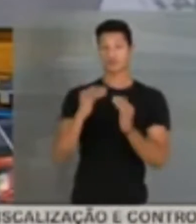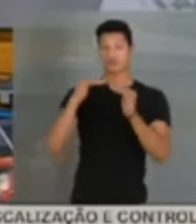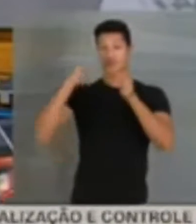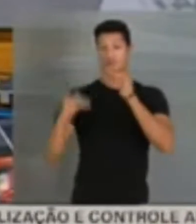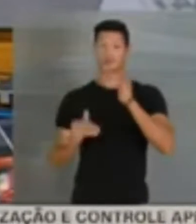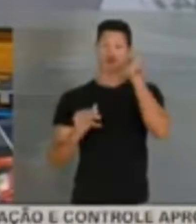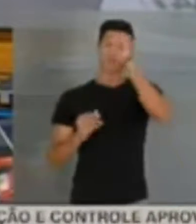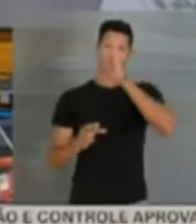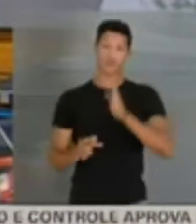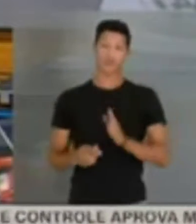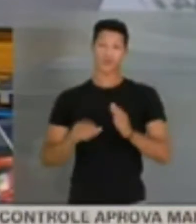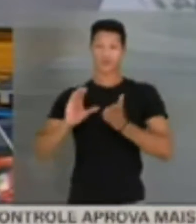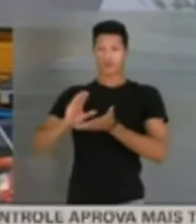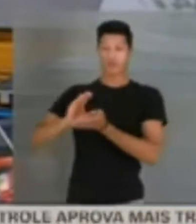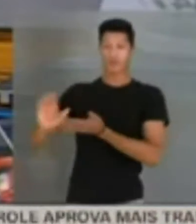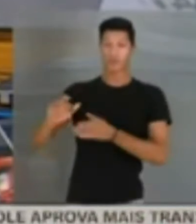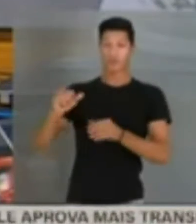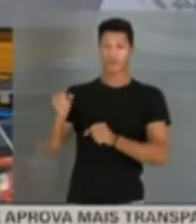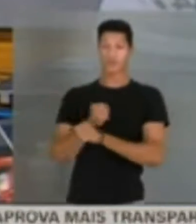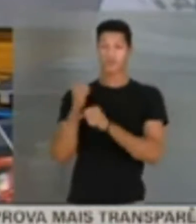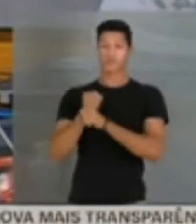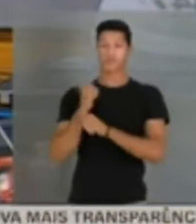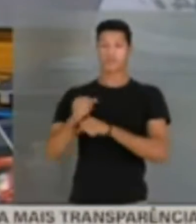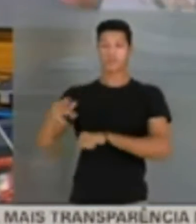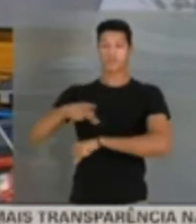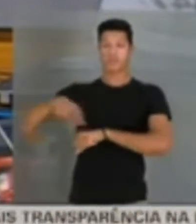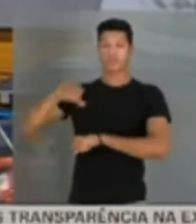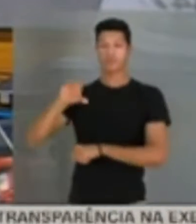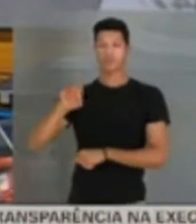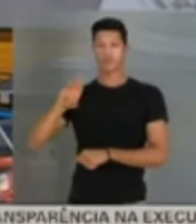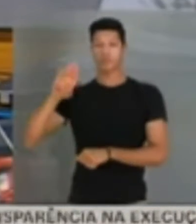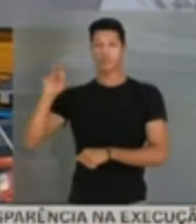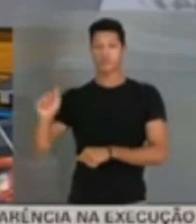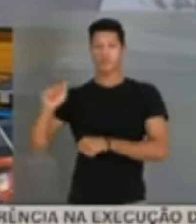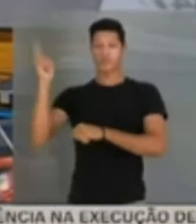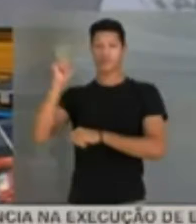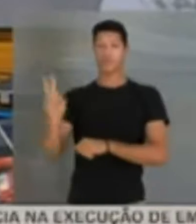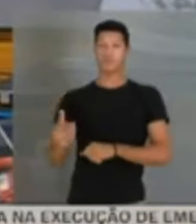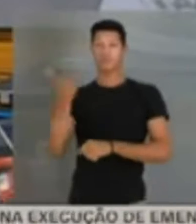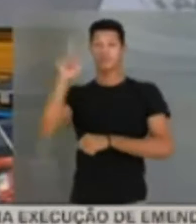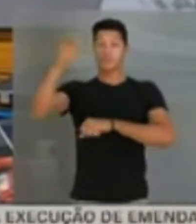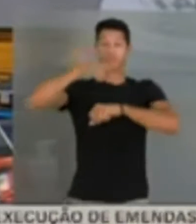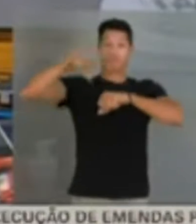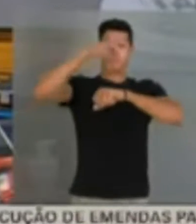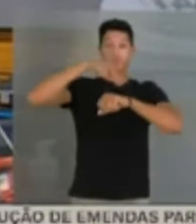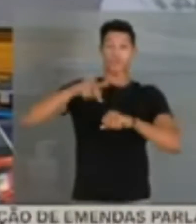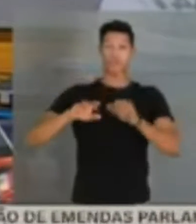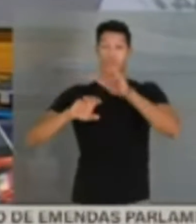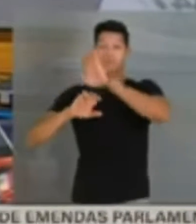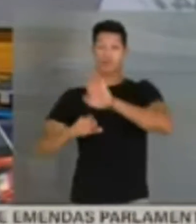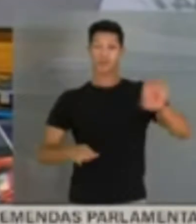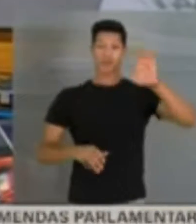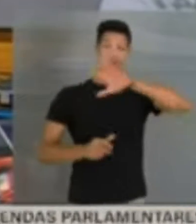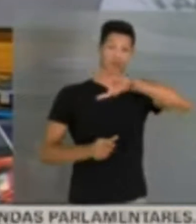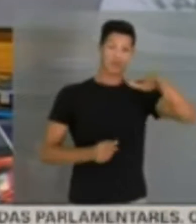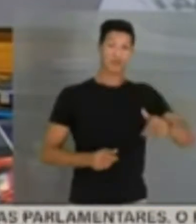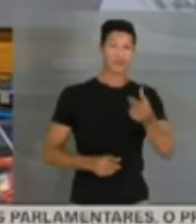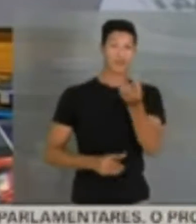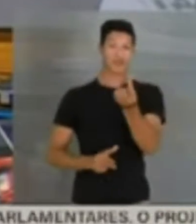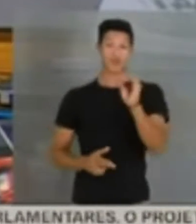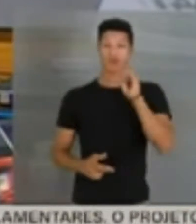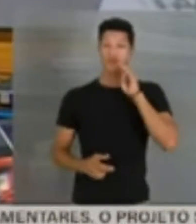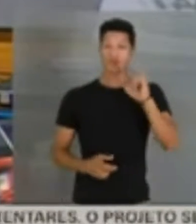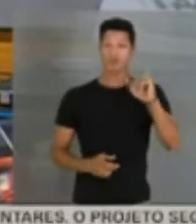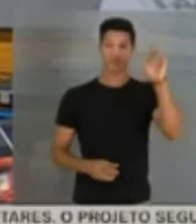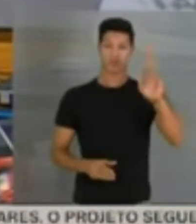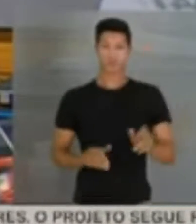do Brasil para financiar obras em Cuba, Venezuela e tantos outros países de esquerda no mundo. 60 bilhões de